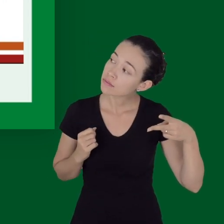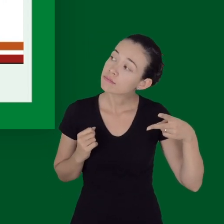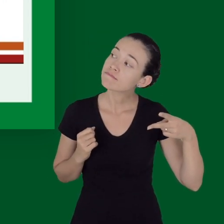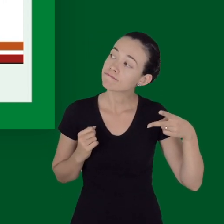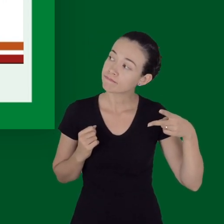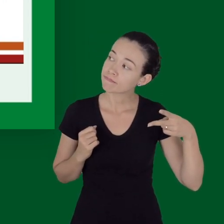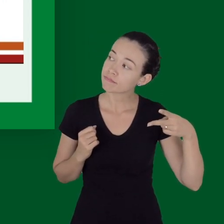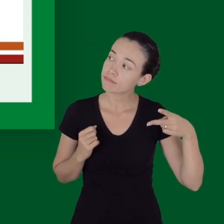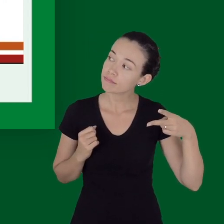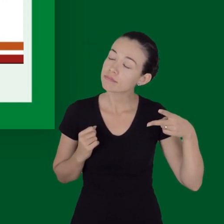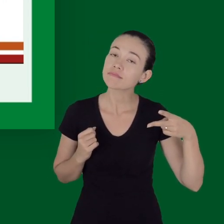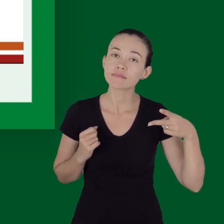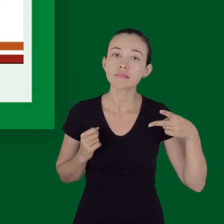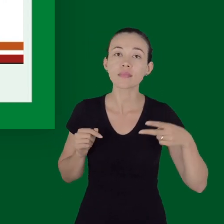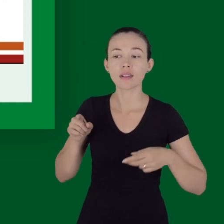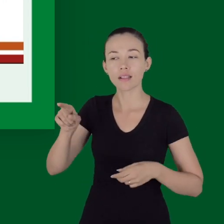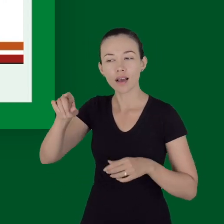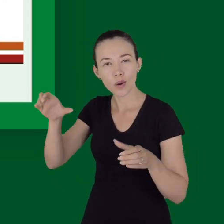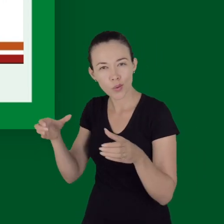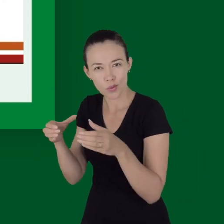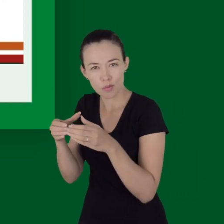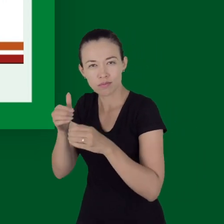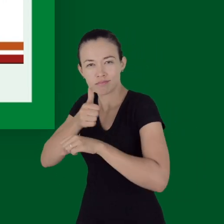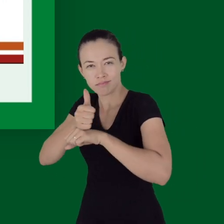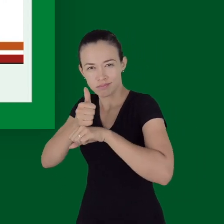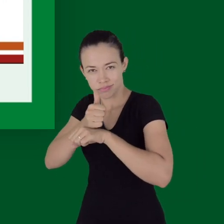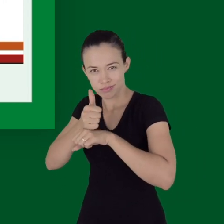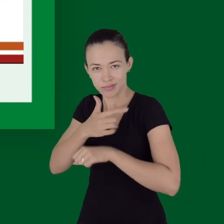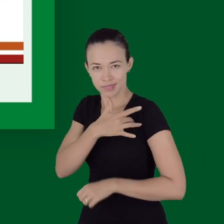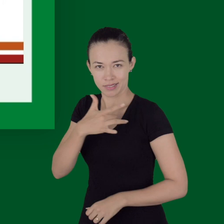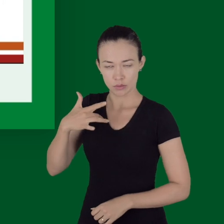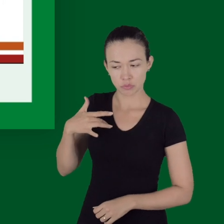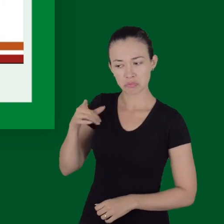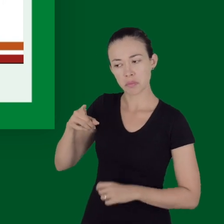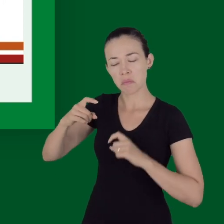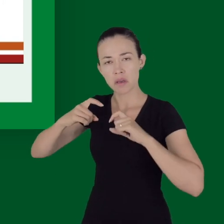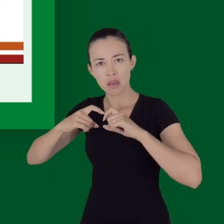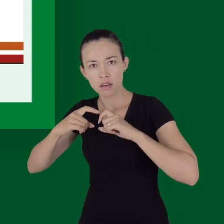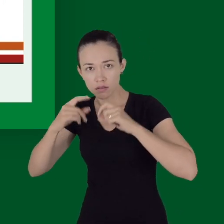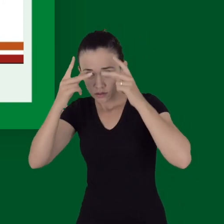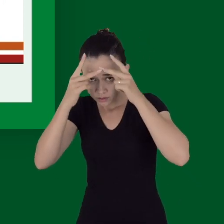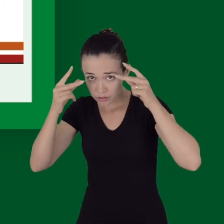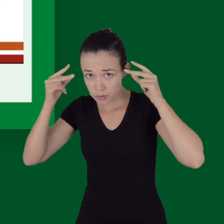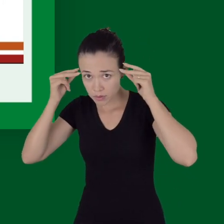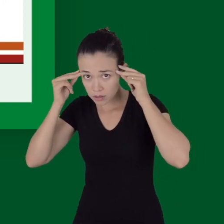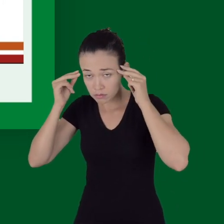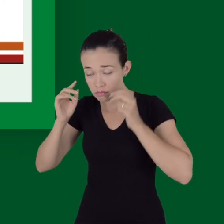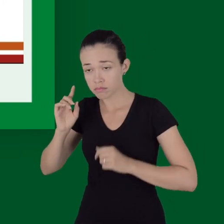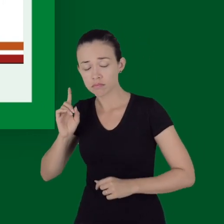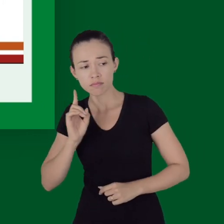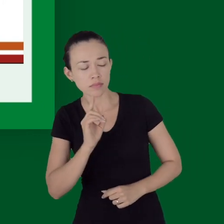Outro papel importante é o reconhecimento dos sinais de AVC pelos reguladores e equipes de atendimento.